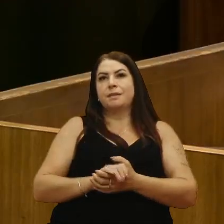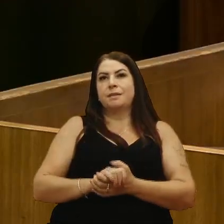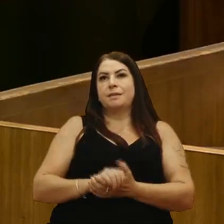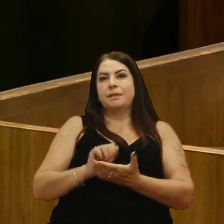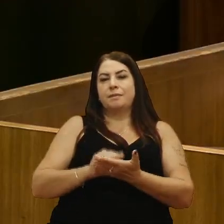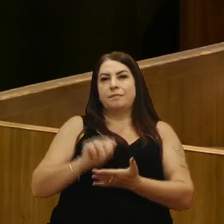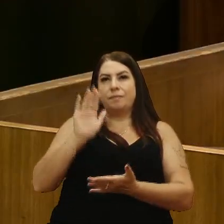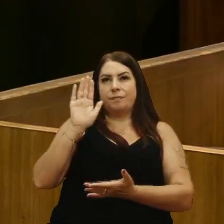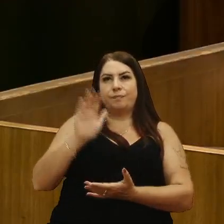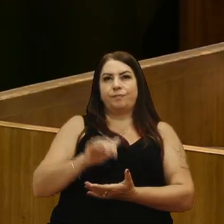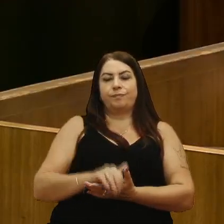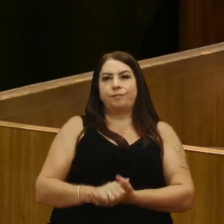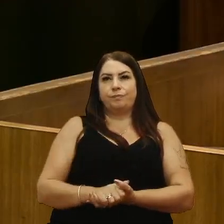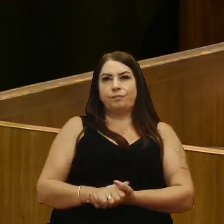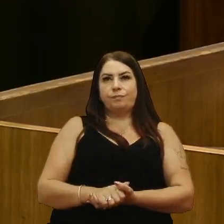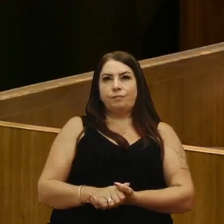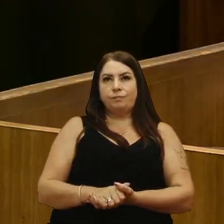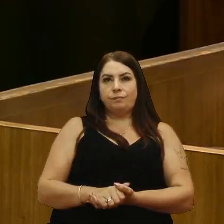Uma parte, vereador D'Ambrosio.